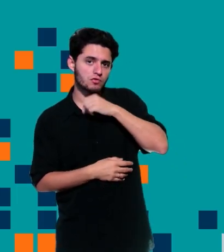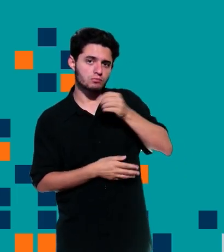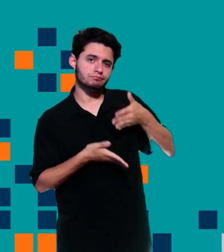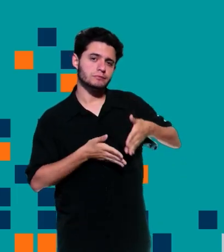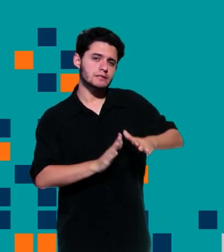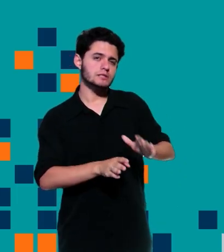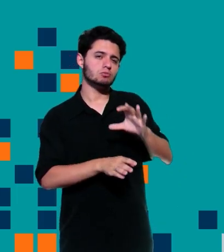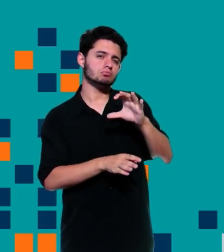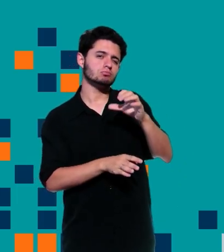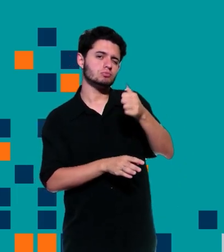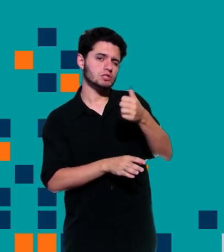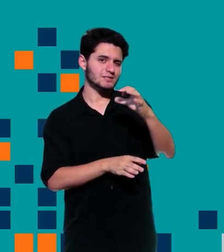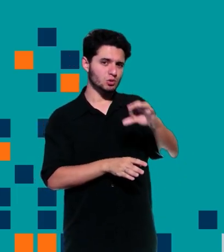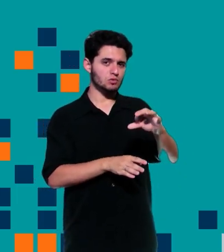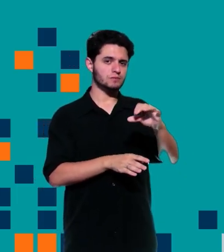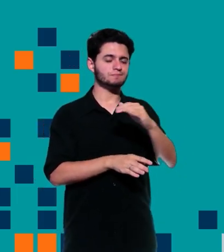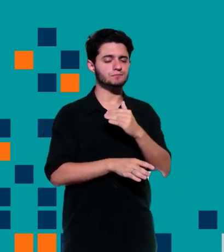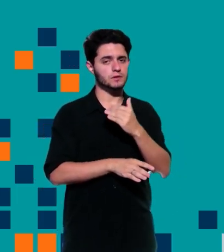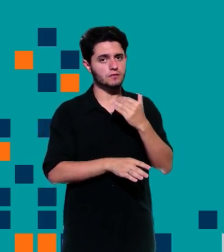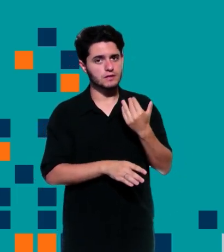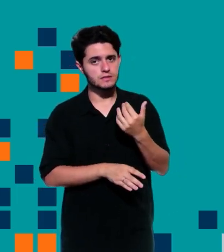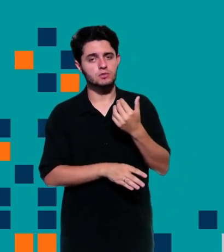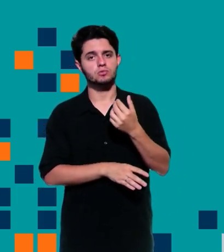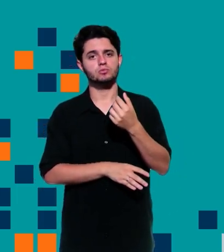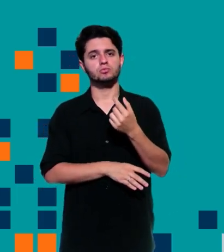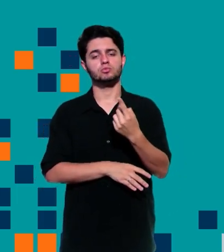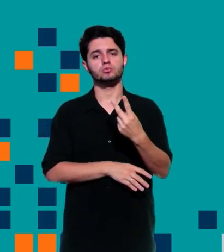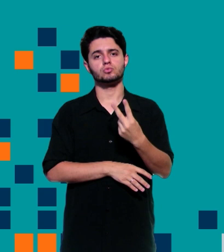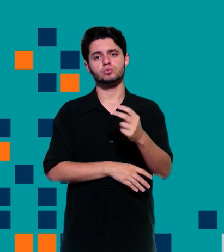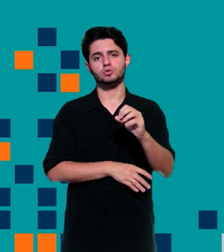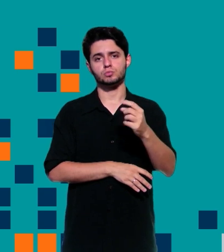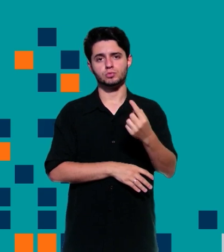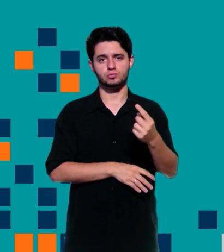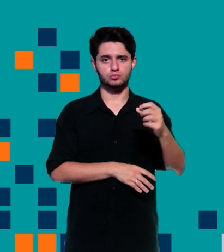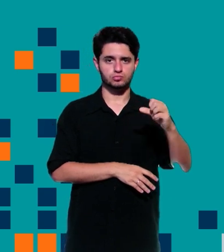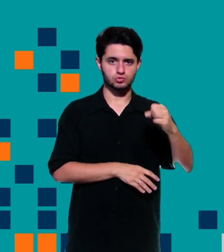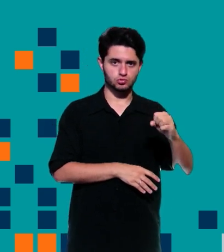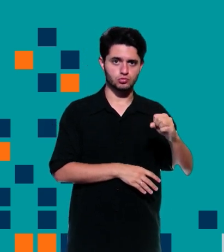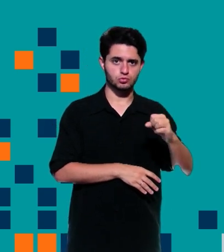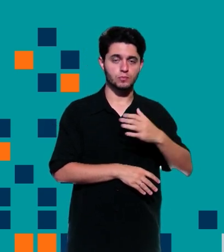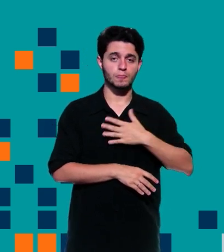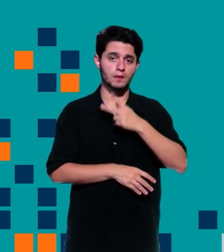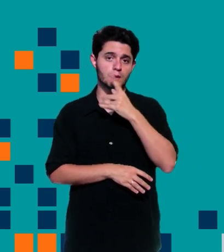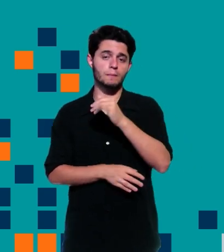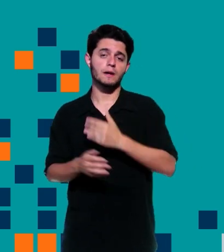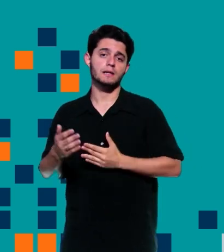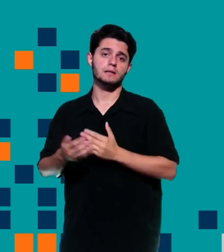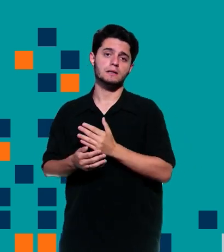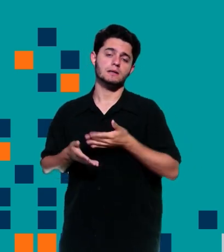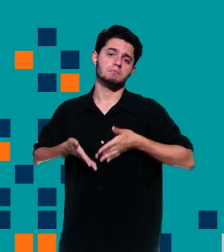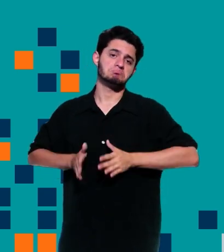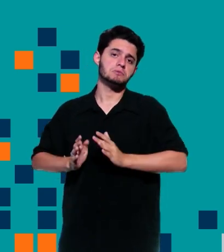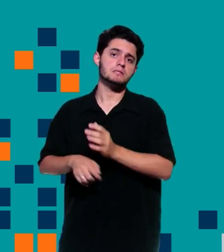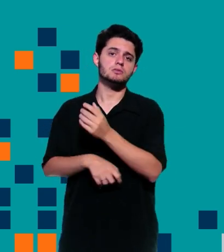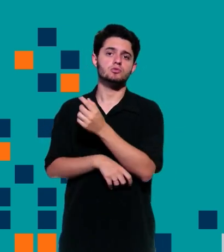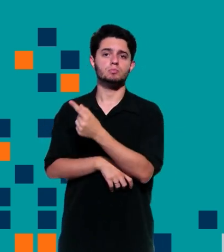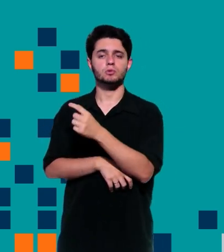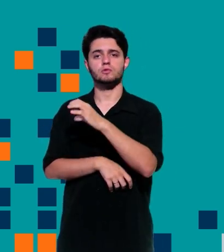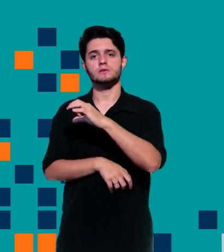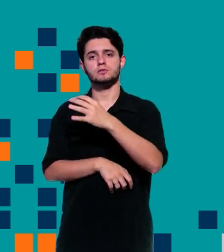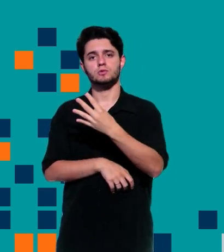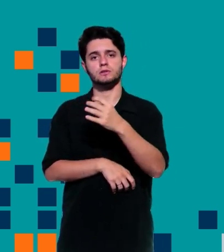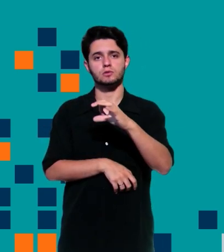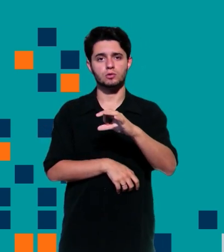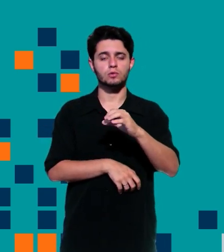tinha 25 anos, por aí, 24, e meu pai nasceu em 49 e morreu em 2001, um pouquinho antes do